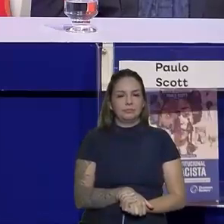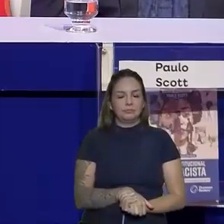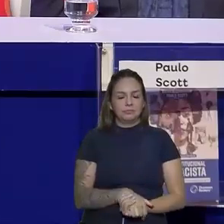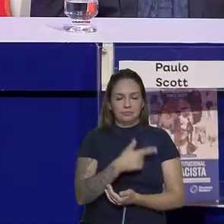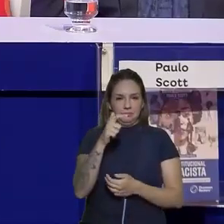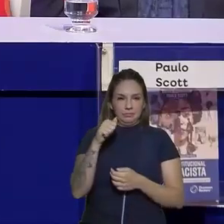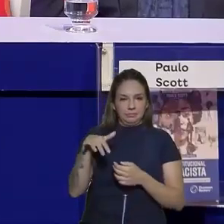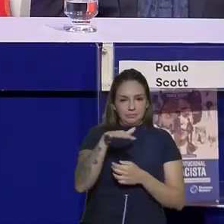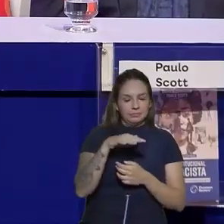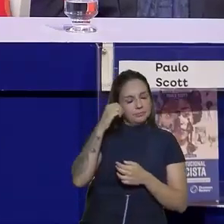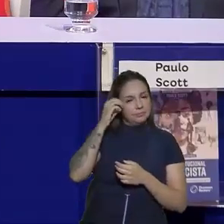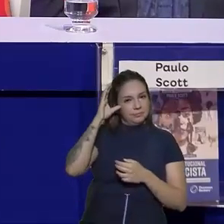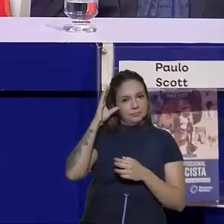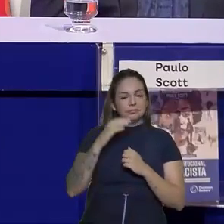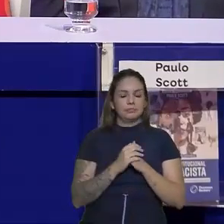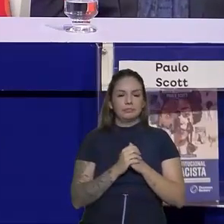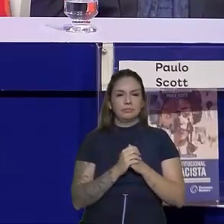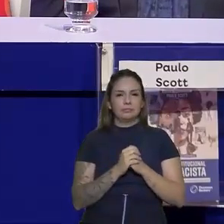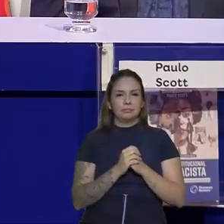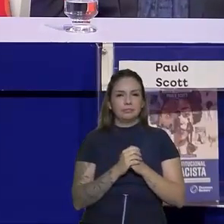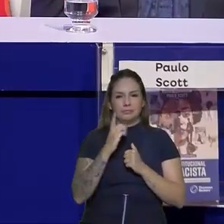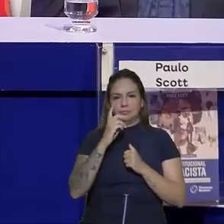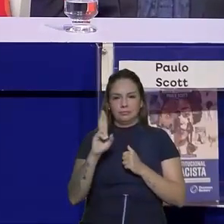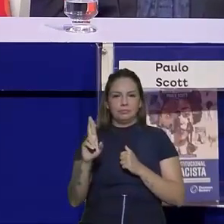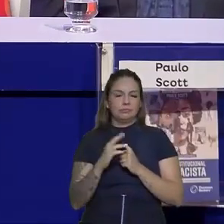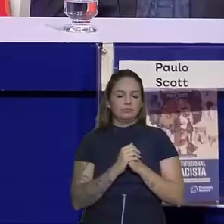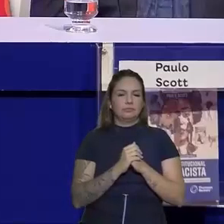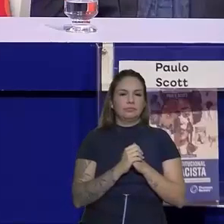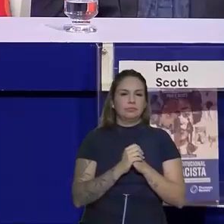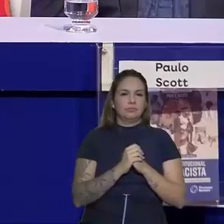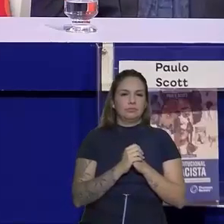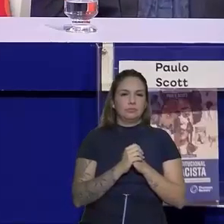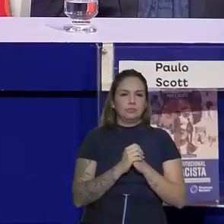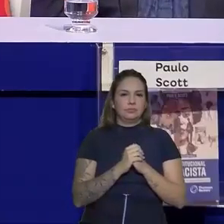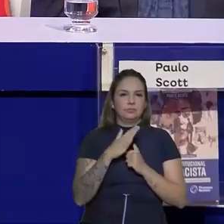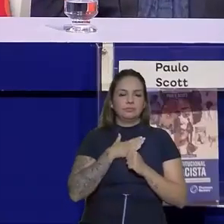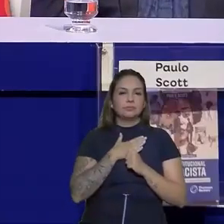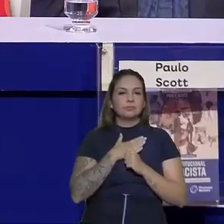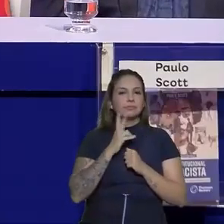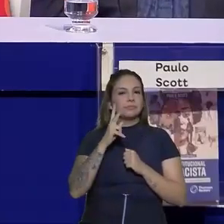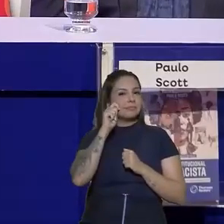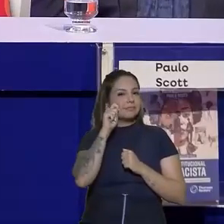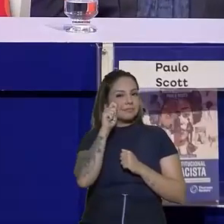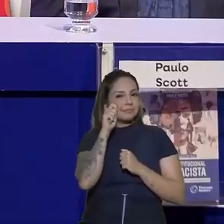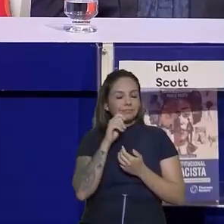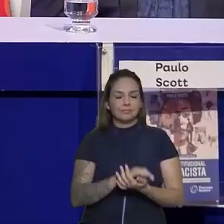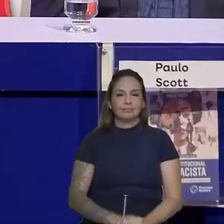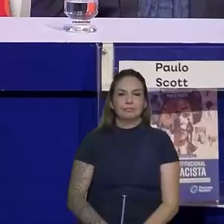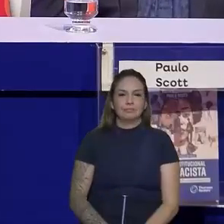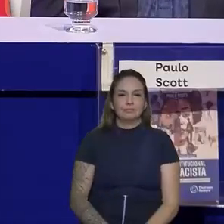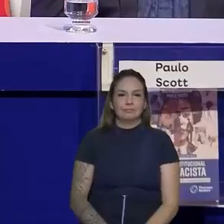em outras áreas de conhecimento, que se tornaram doutores e ao mesmo tempo, artistas. Quer